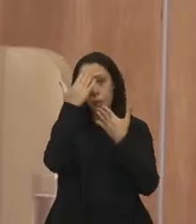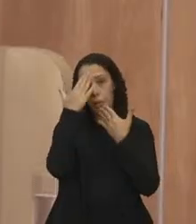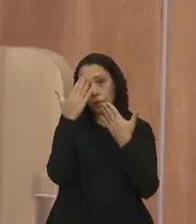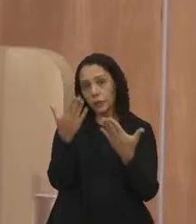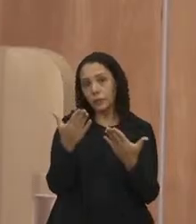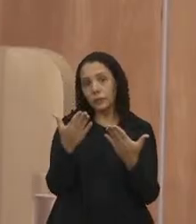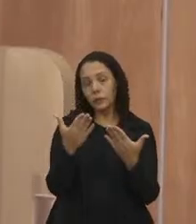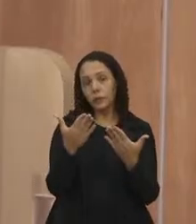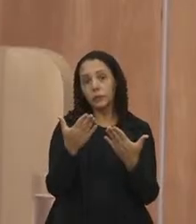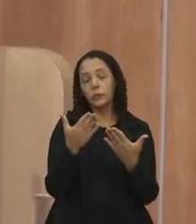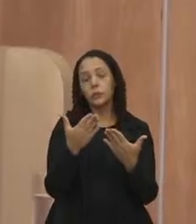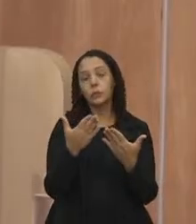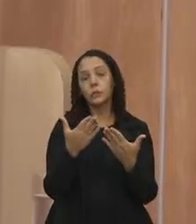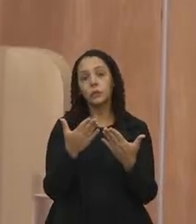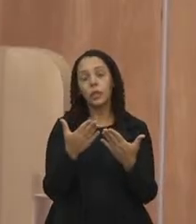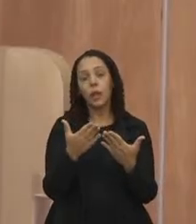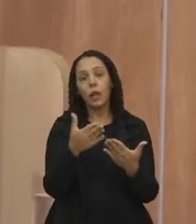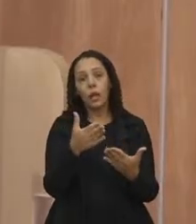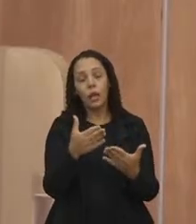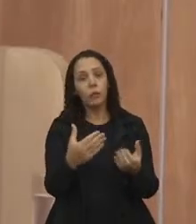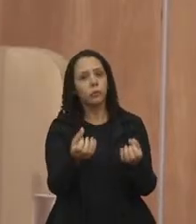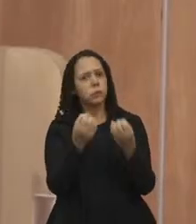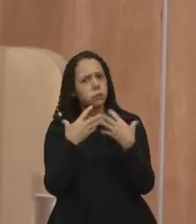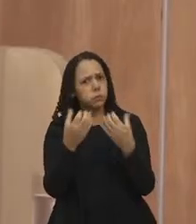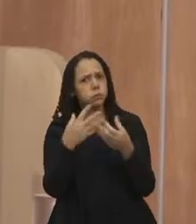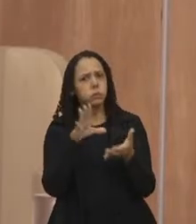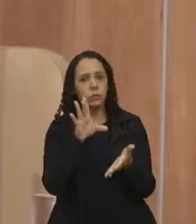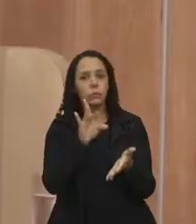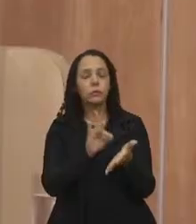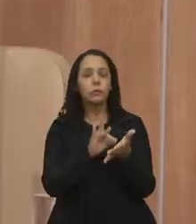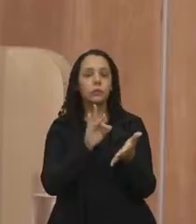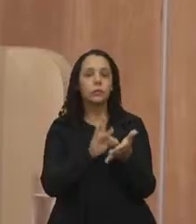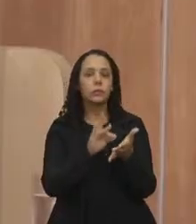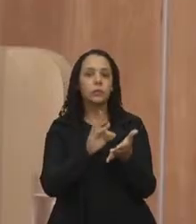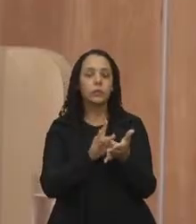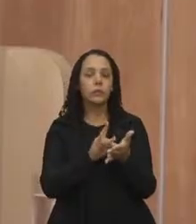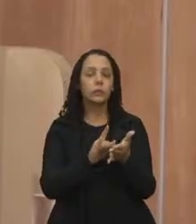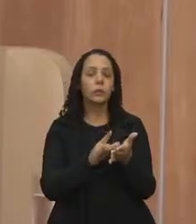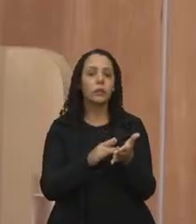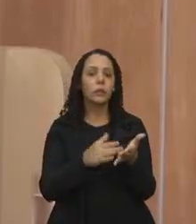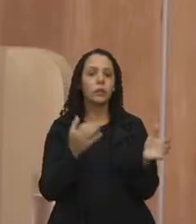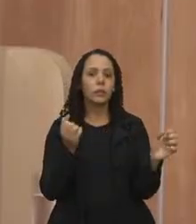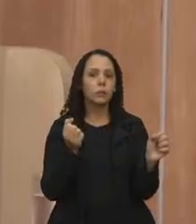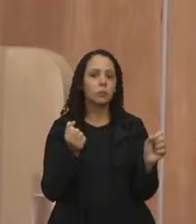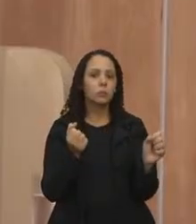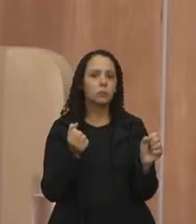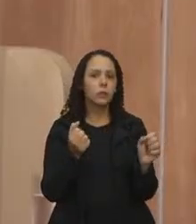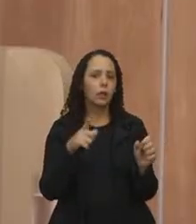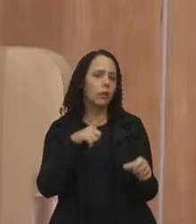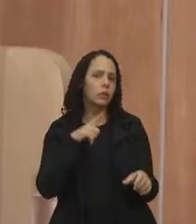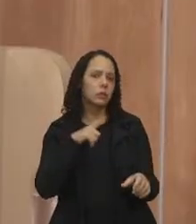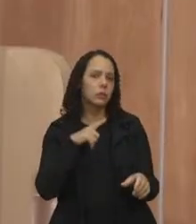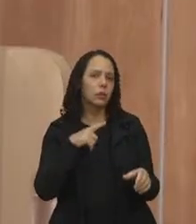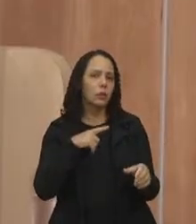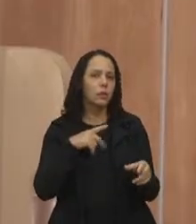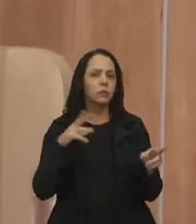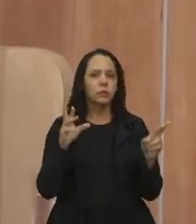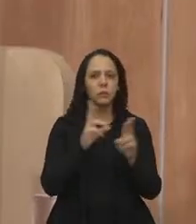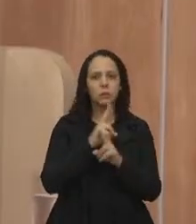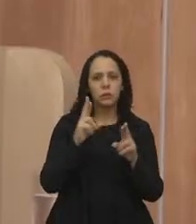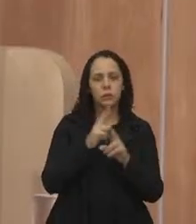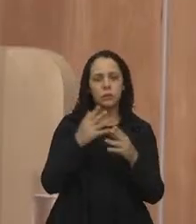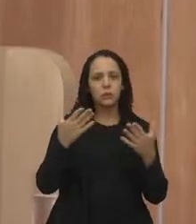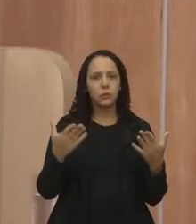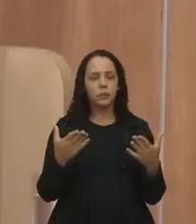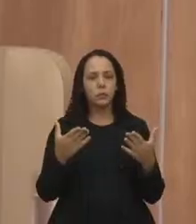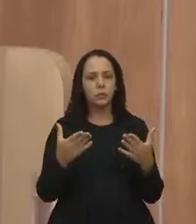maturidade institucional que nos ensina realmente a construir essa interlocução entre os órgãos